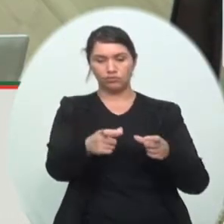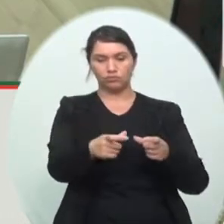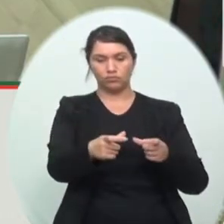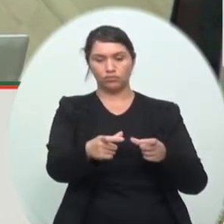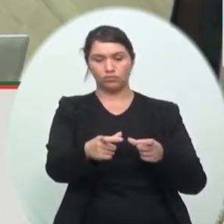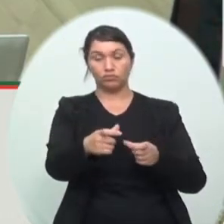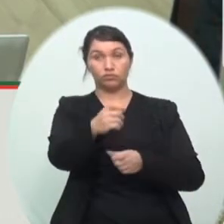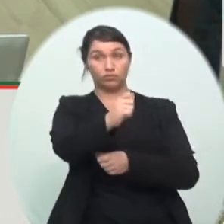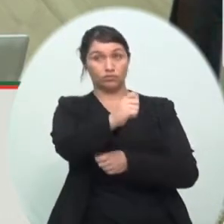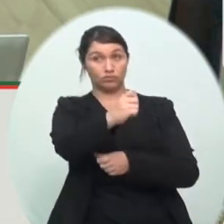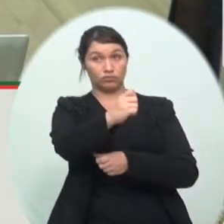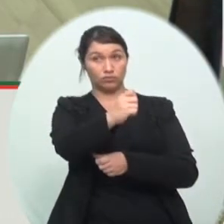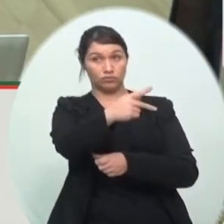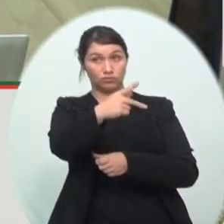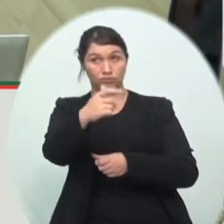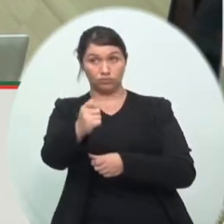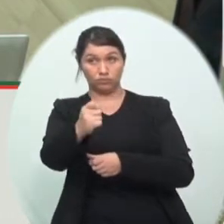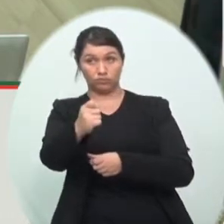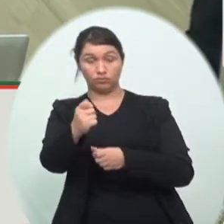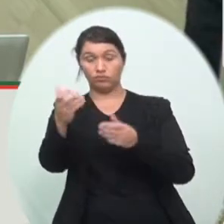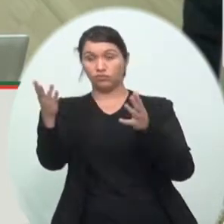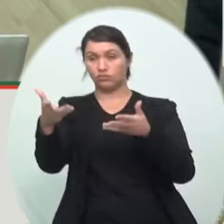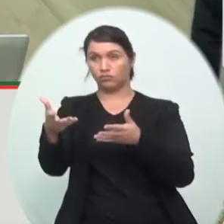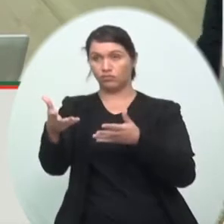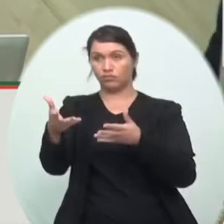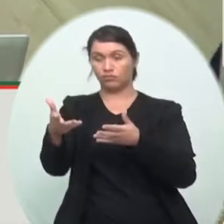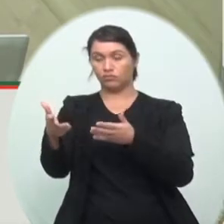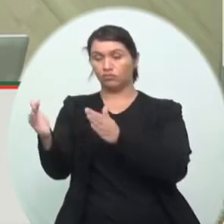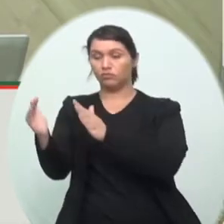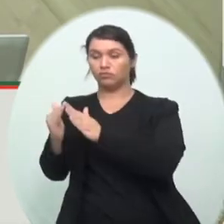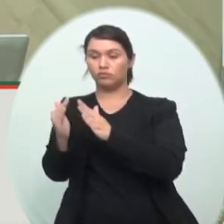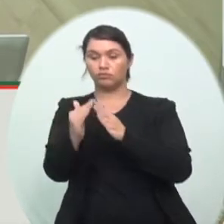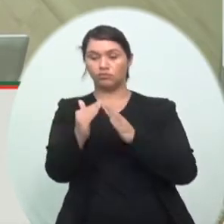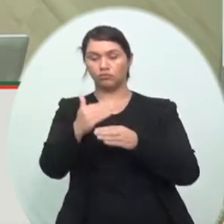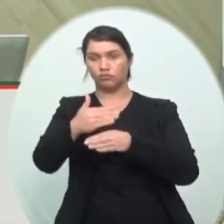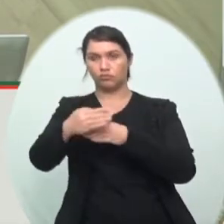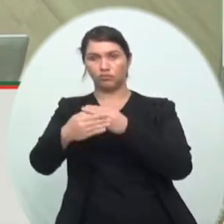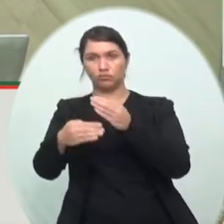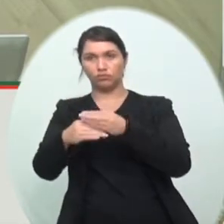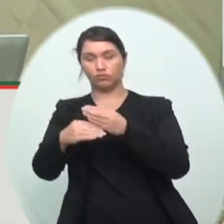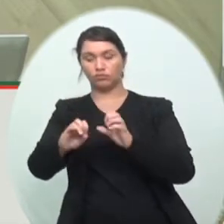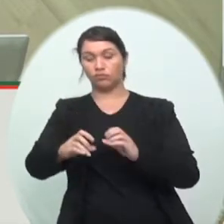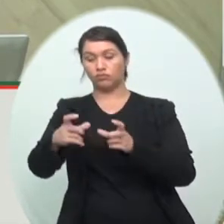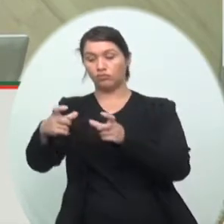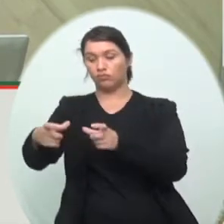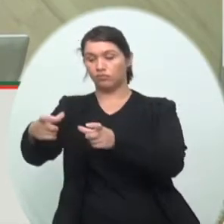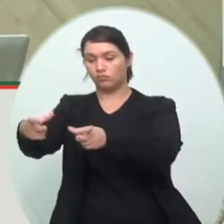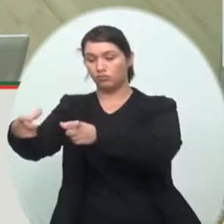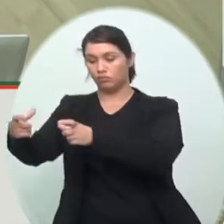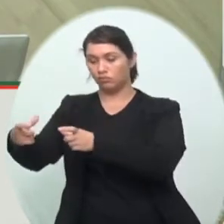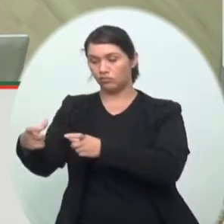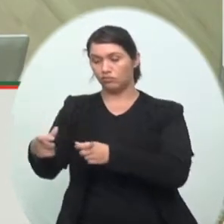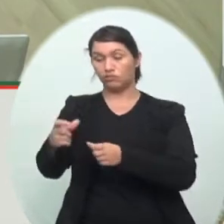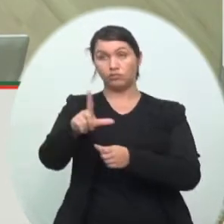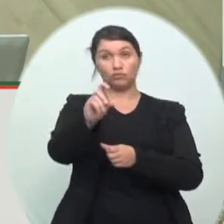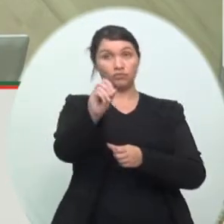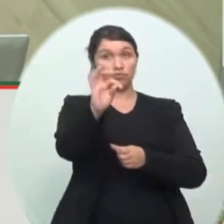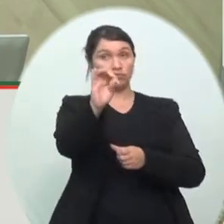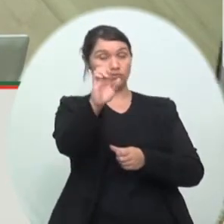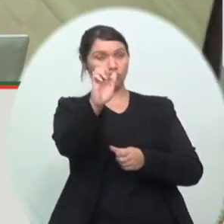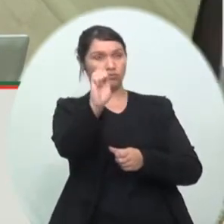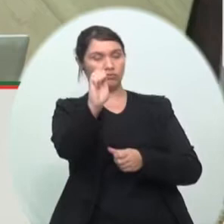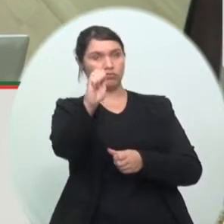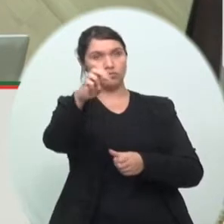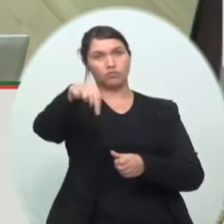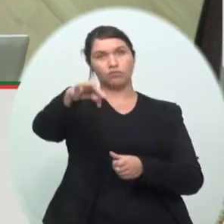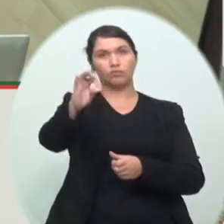ambiental para a zona residencial 1-2, pavimentos em lotes pertencentes ao loteamento Vila